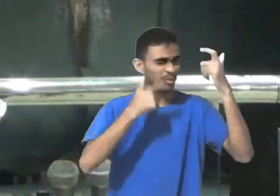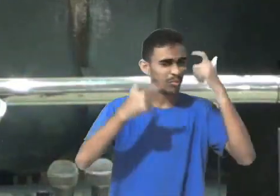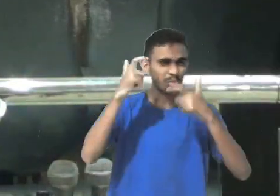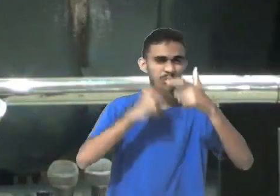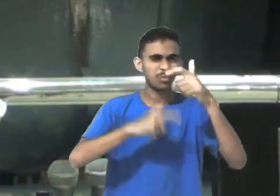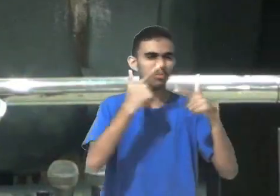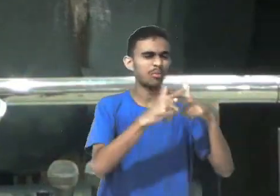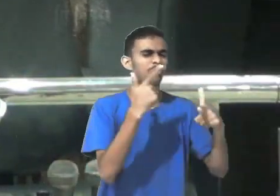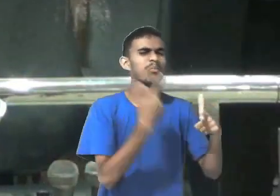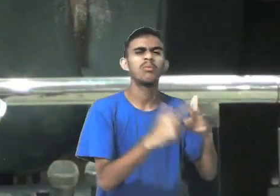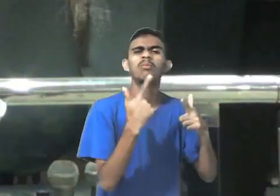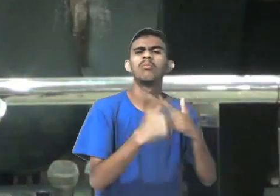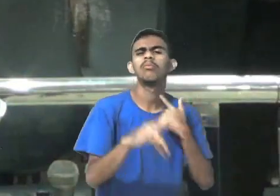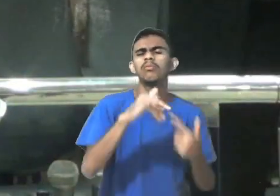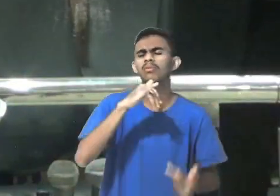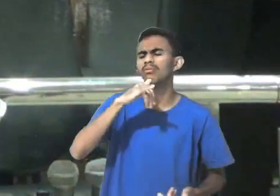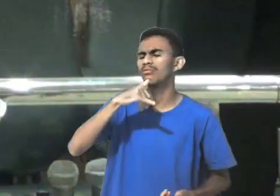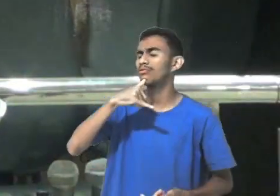Porque te